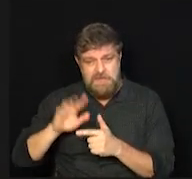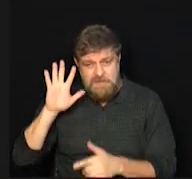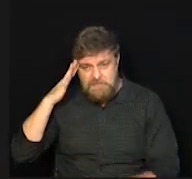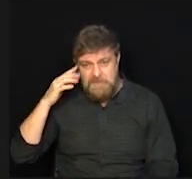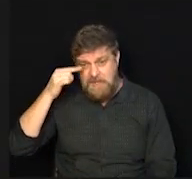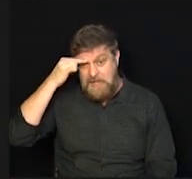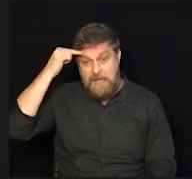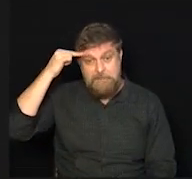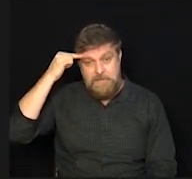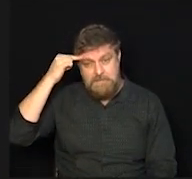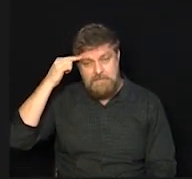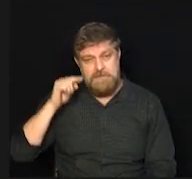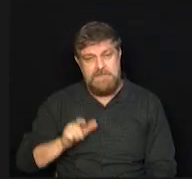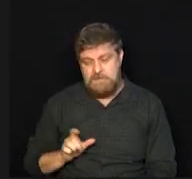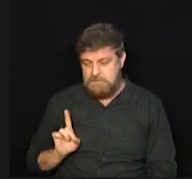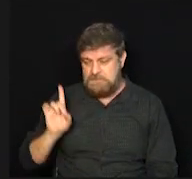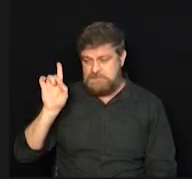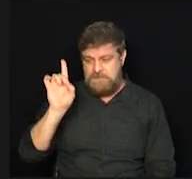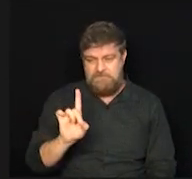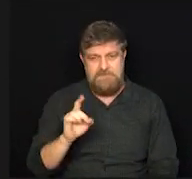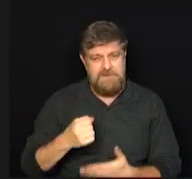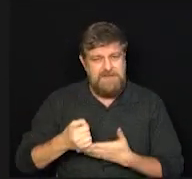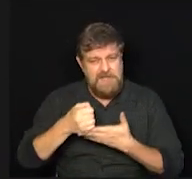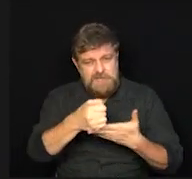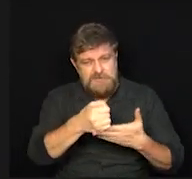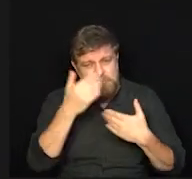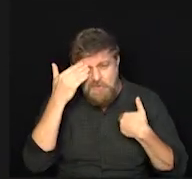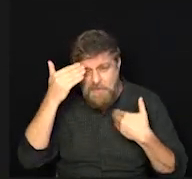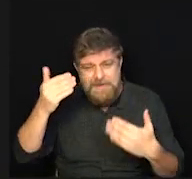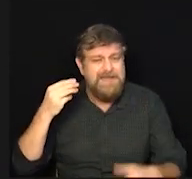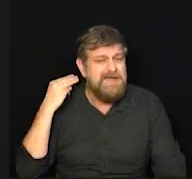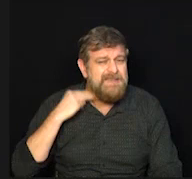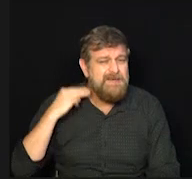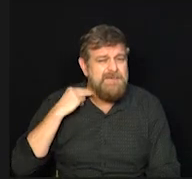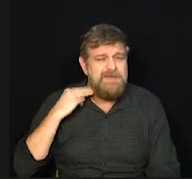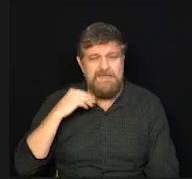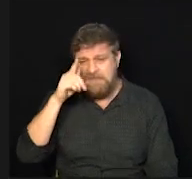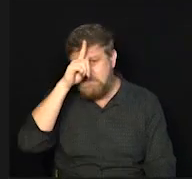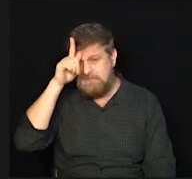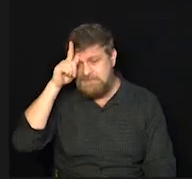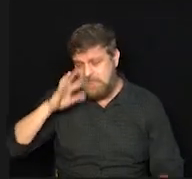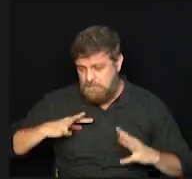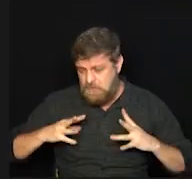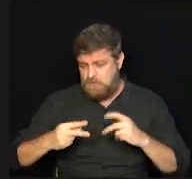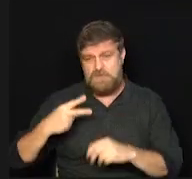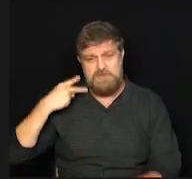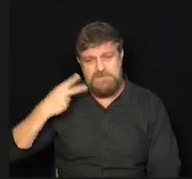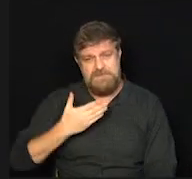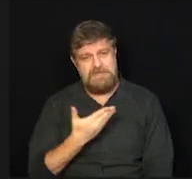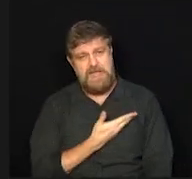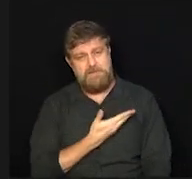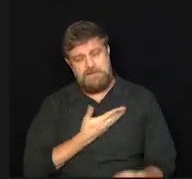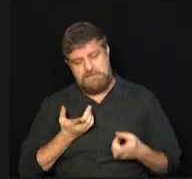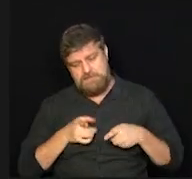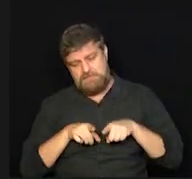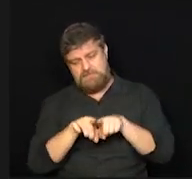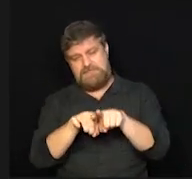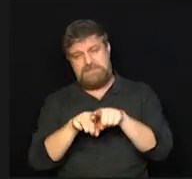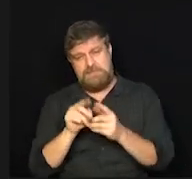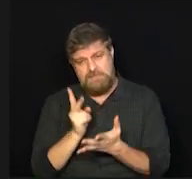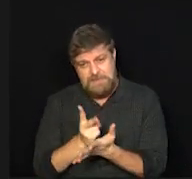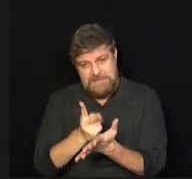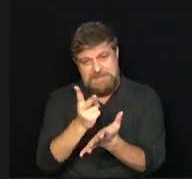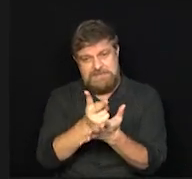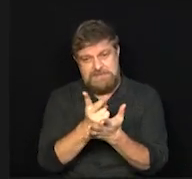Paola querida você tiver eu aqui nos muito obrigada Mariana Gustavo e todos aqueles amigos parceiro e